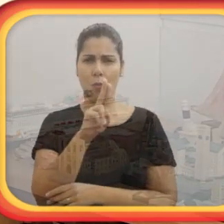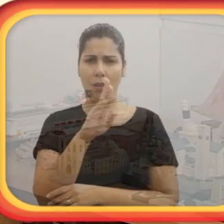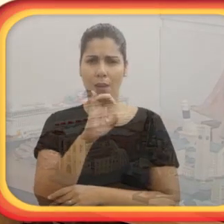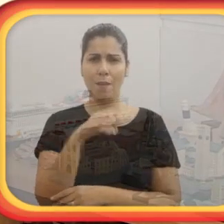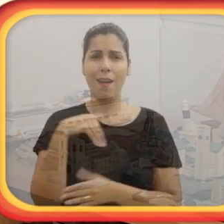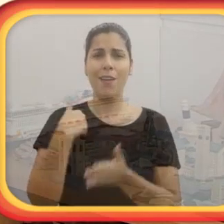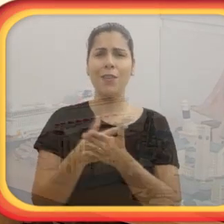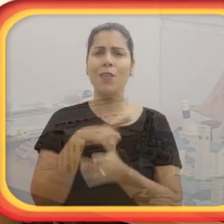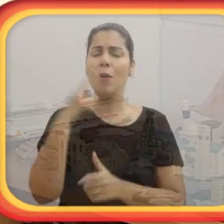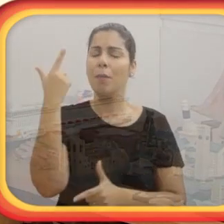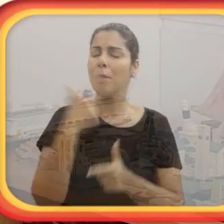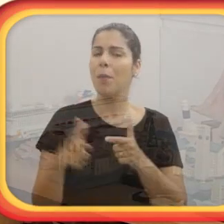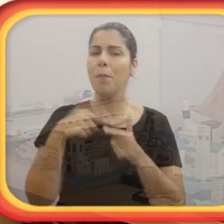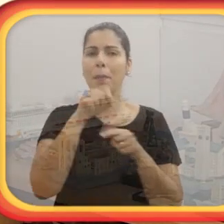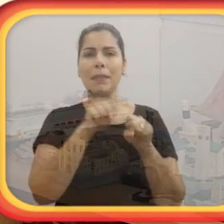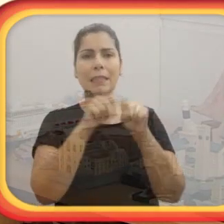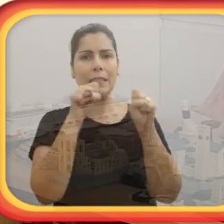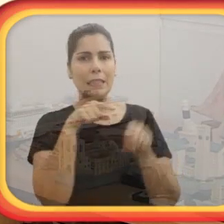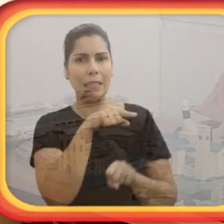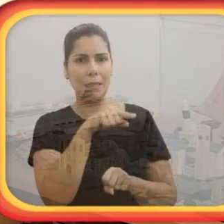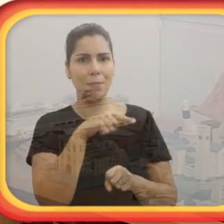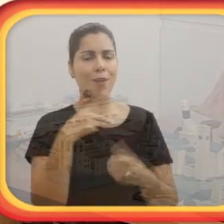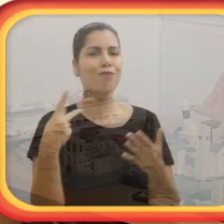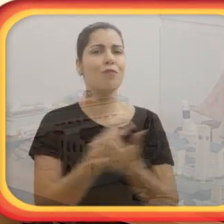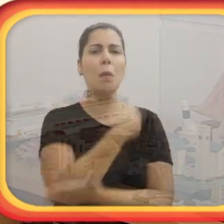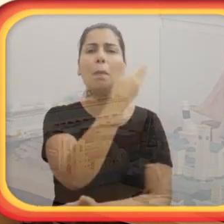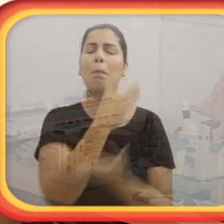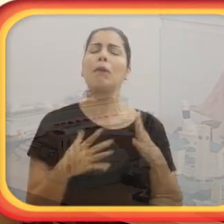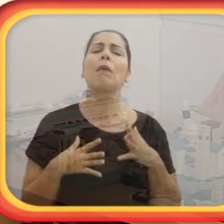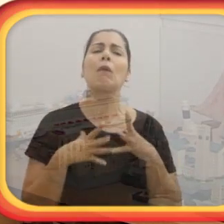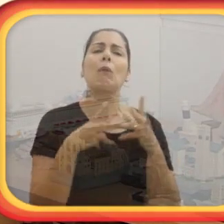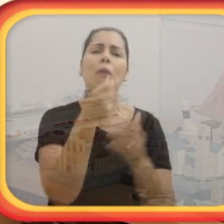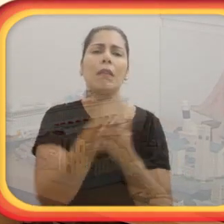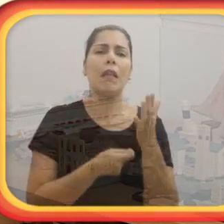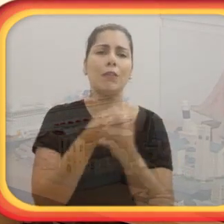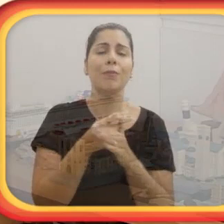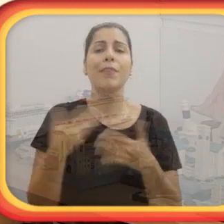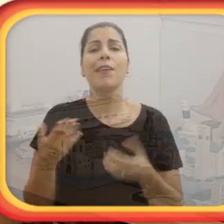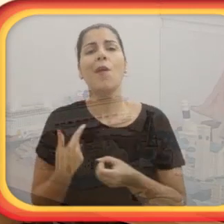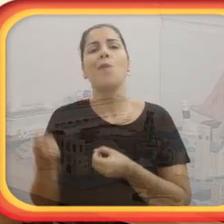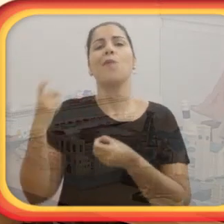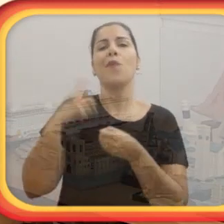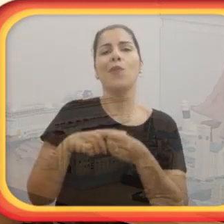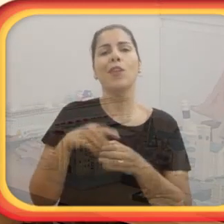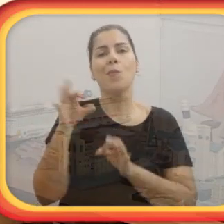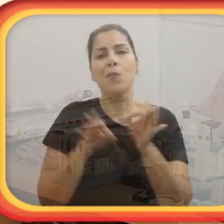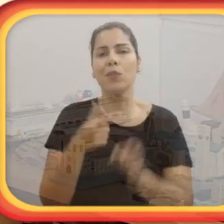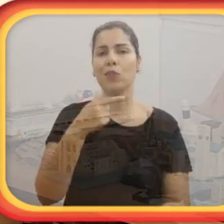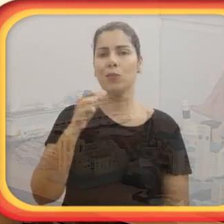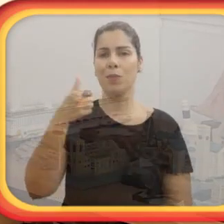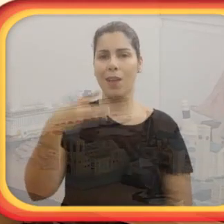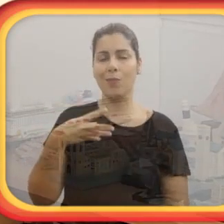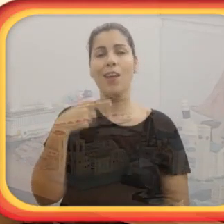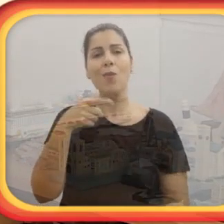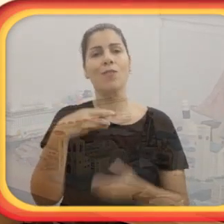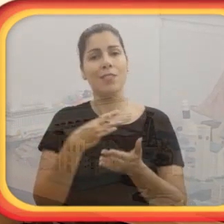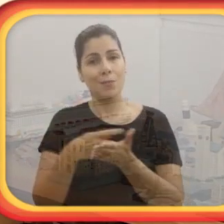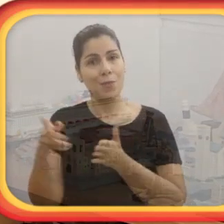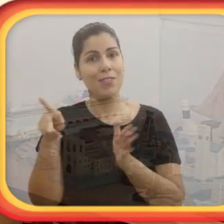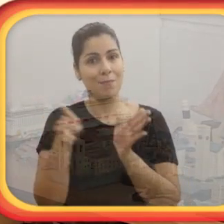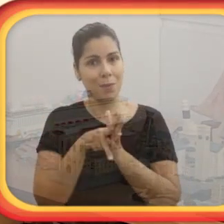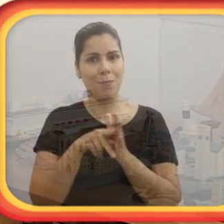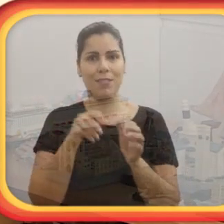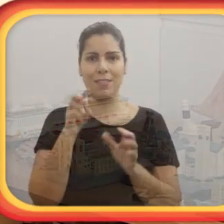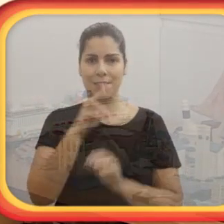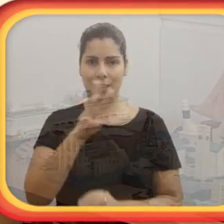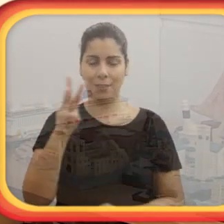site da Aurece, né? Por muitos anos ficou no site da Aurece, até que teve um problema no site, eu perdi todos os textos. Aí